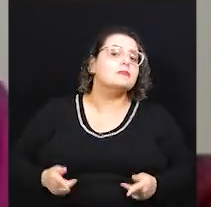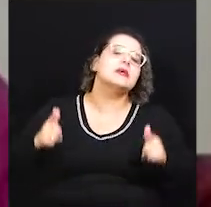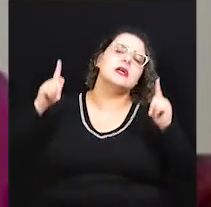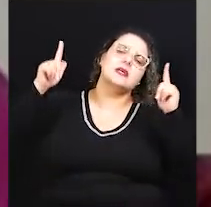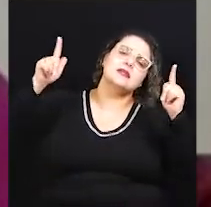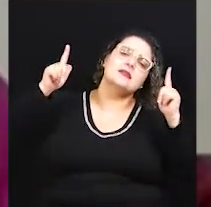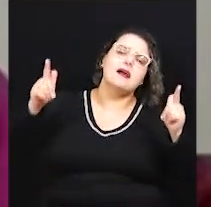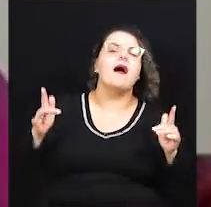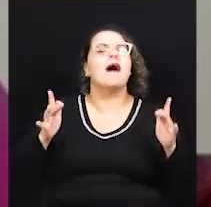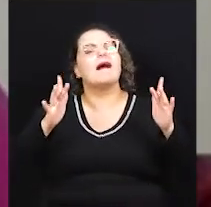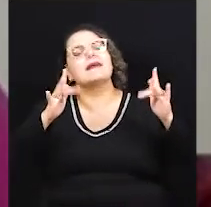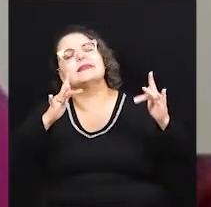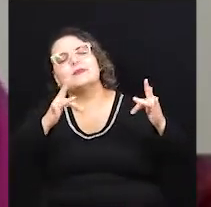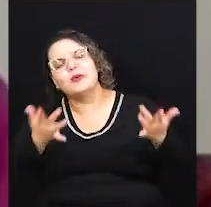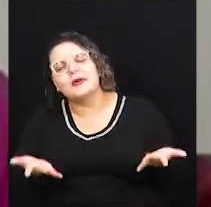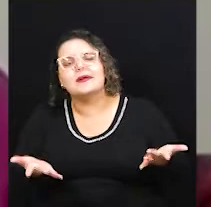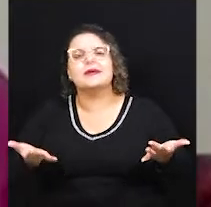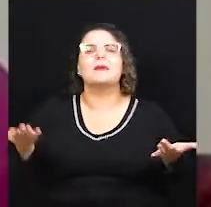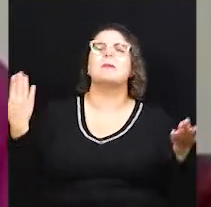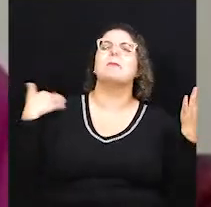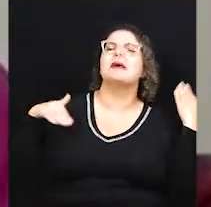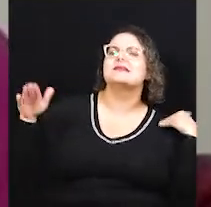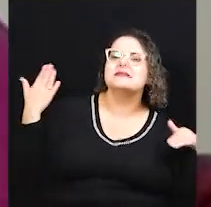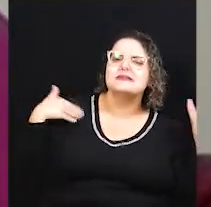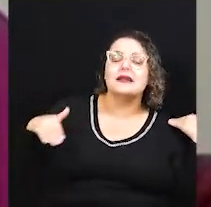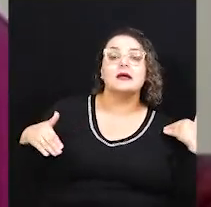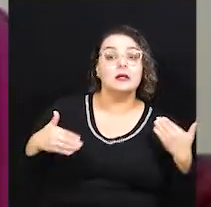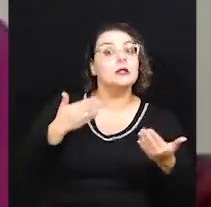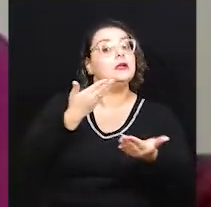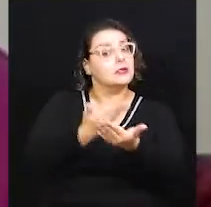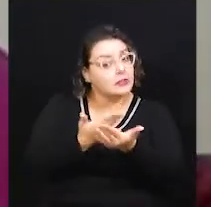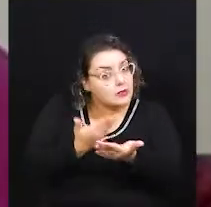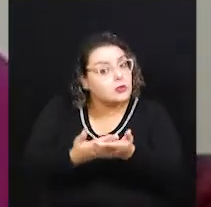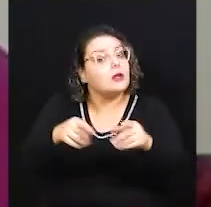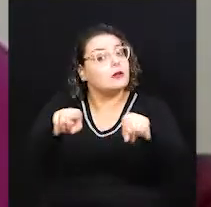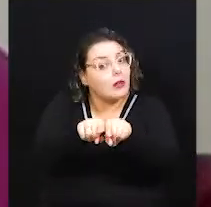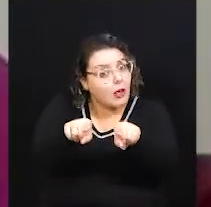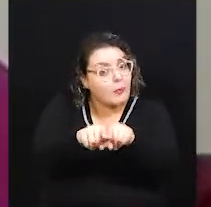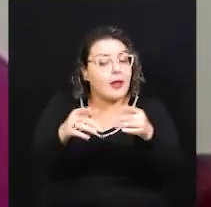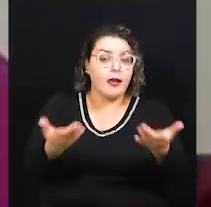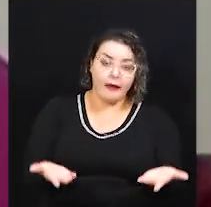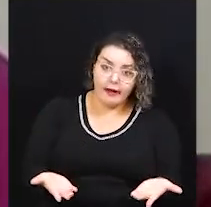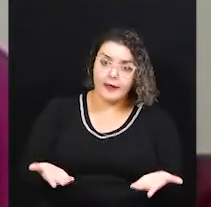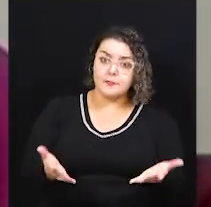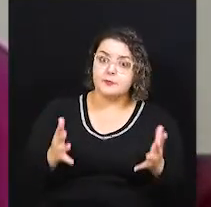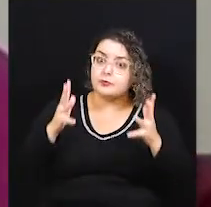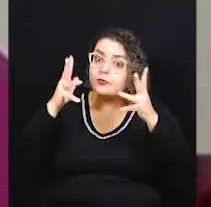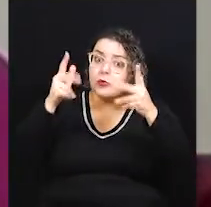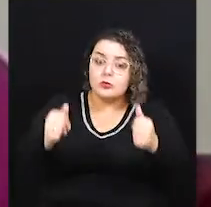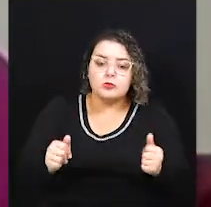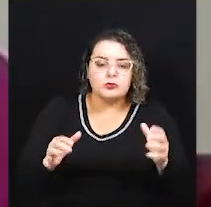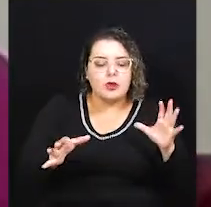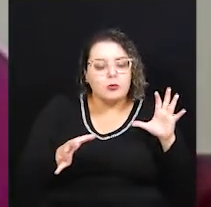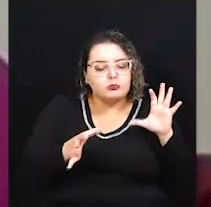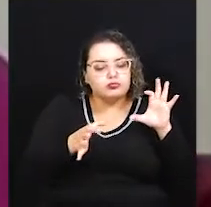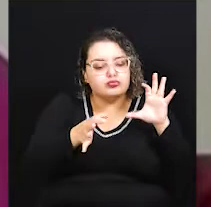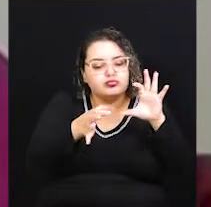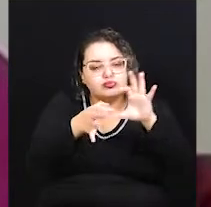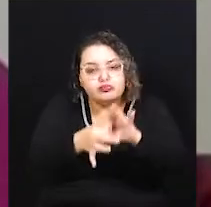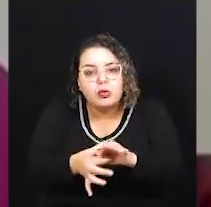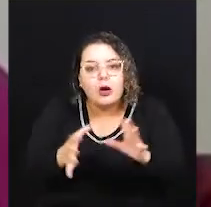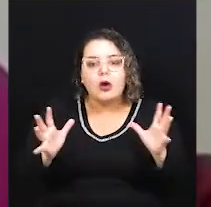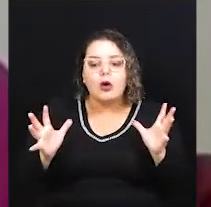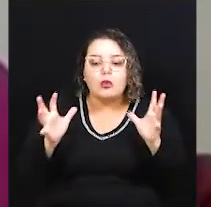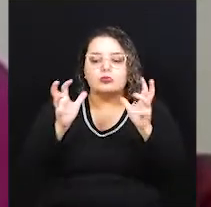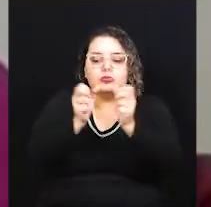gente tem que namorar, a gente tem que sair, e tem que estudar também. Né? Então, isso tudo é um conjunto, e que